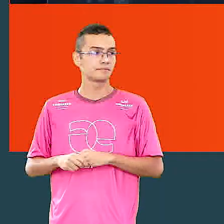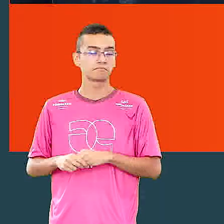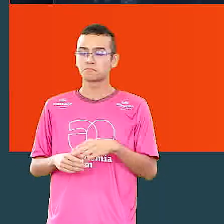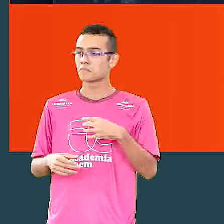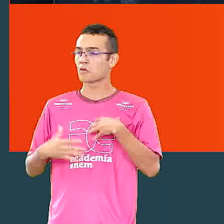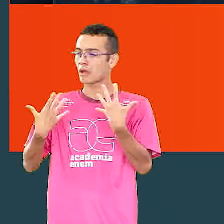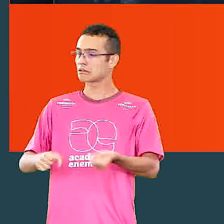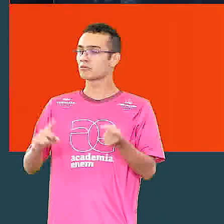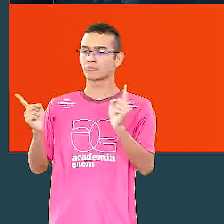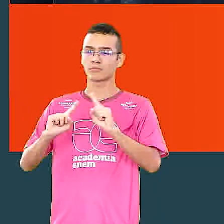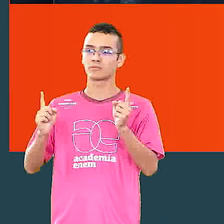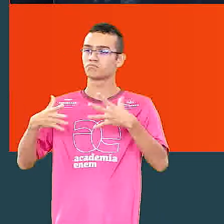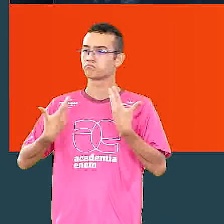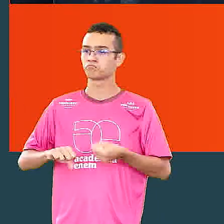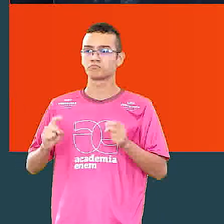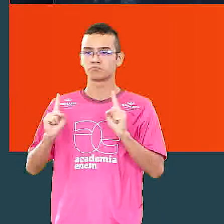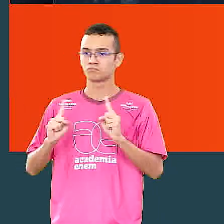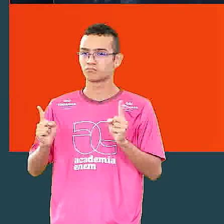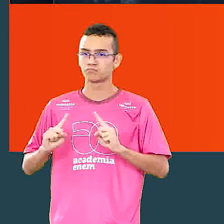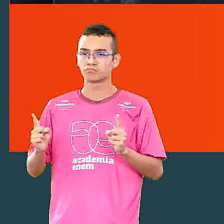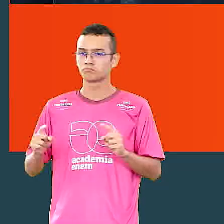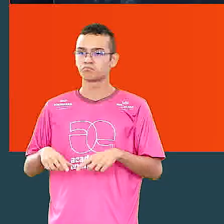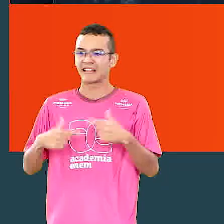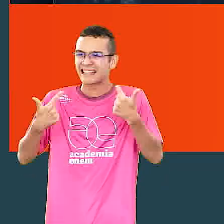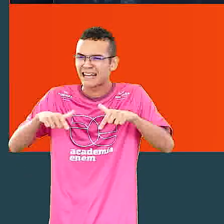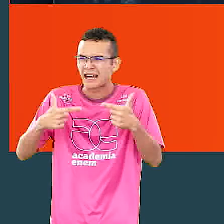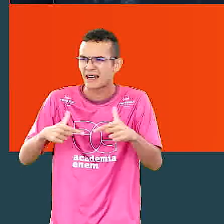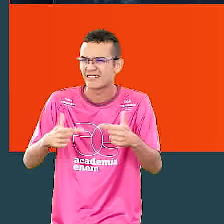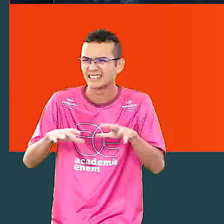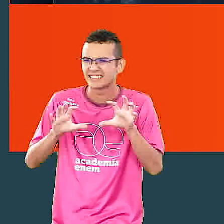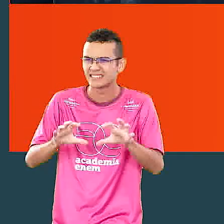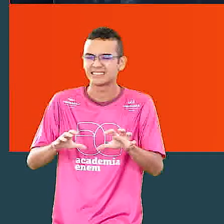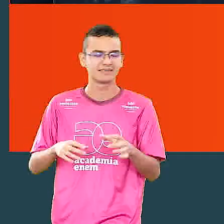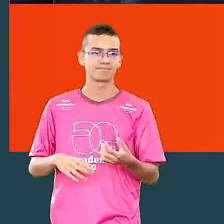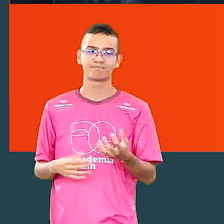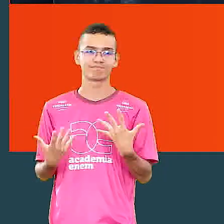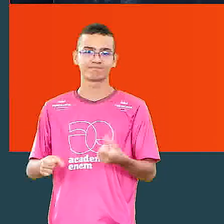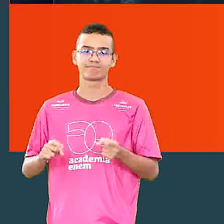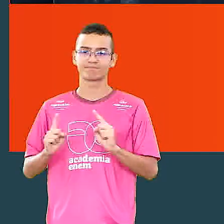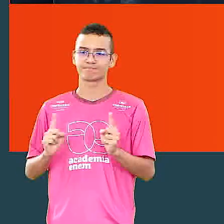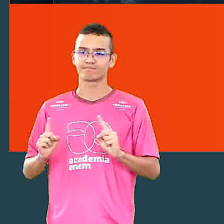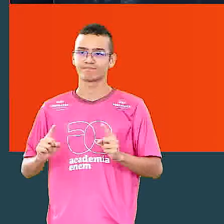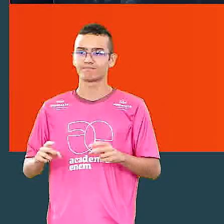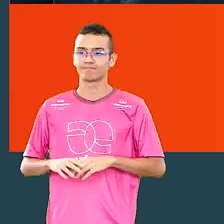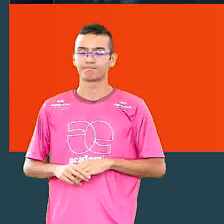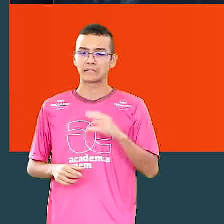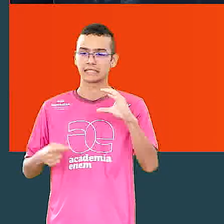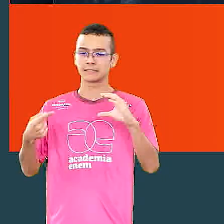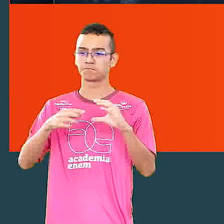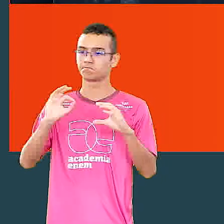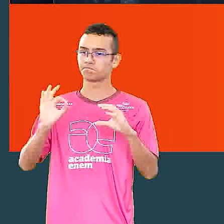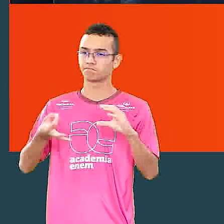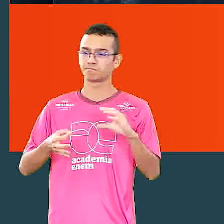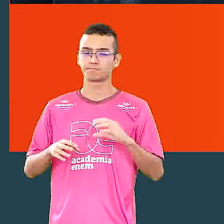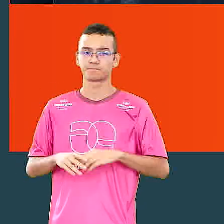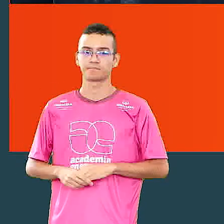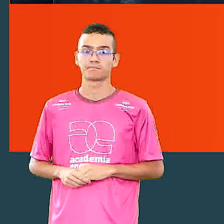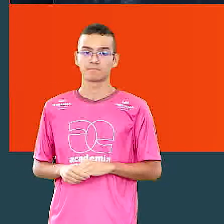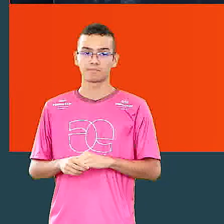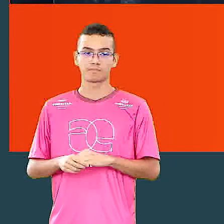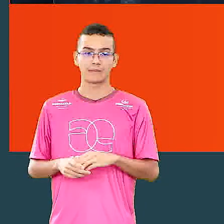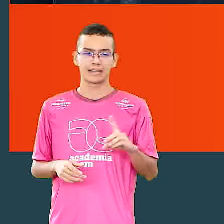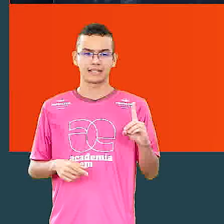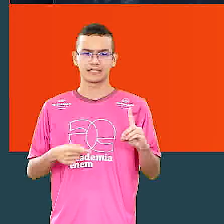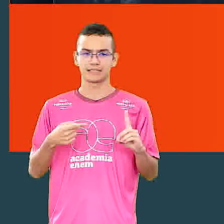desgraça desse trabalho. Então é a organização dos nativos. C de casa, tá correto. D, concessão pessoal